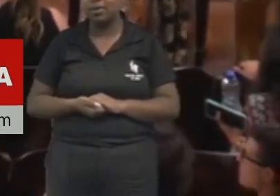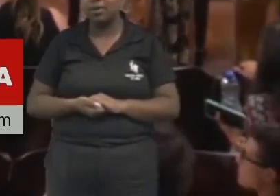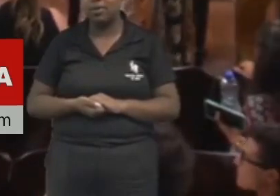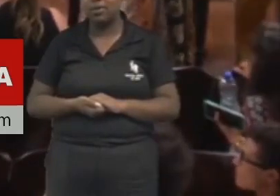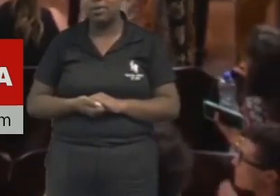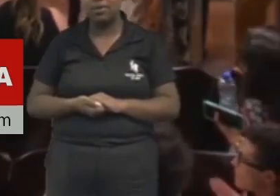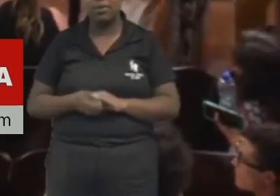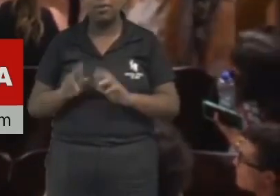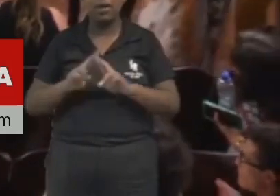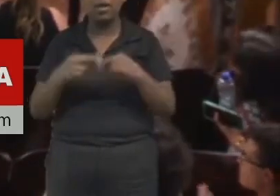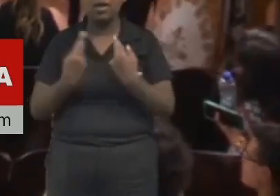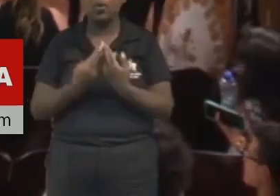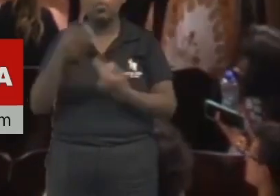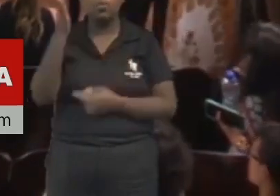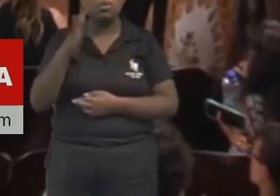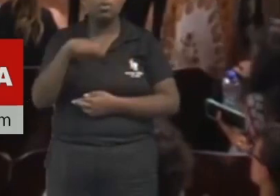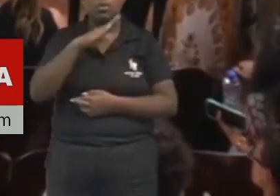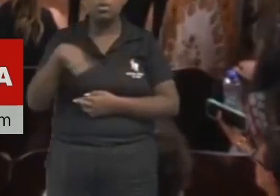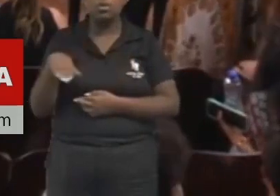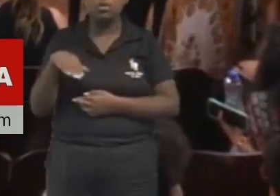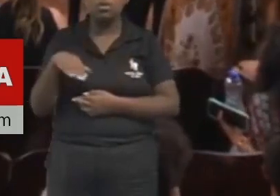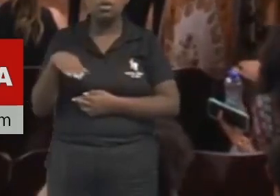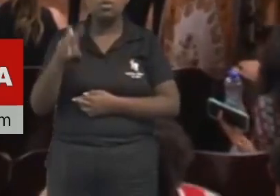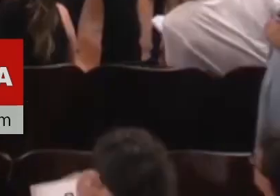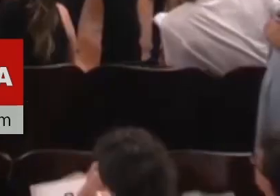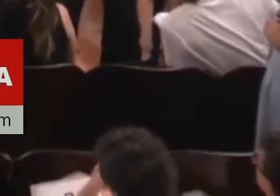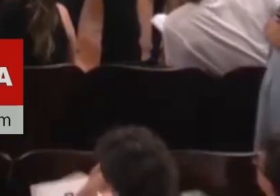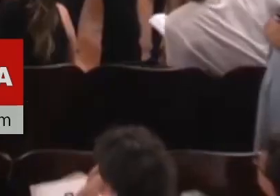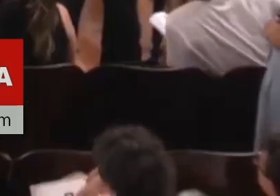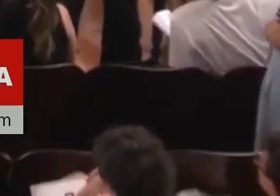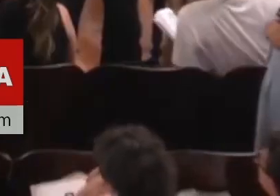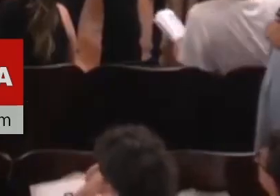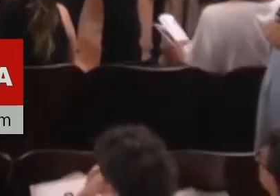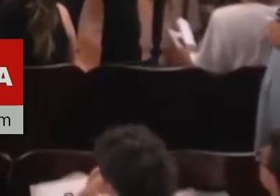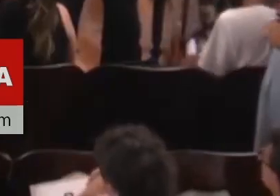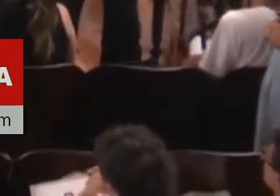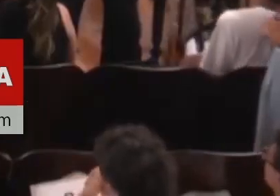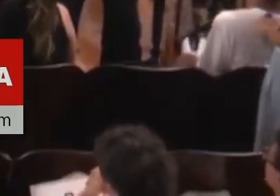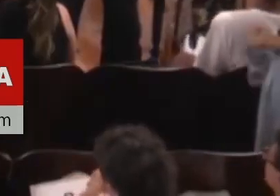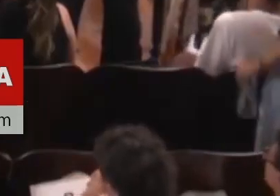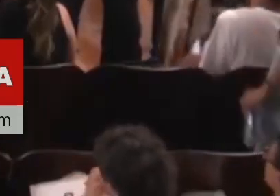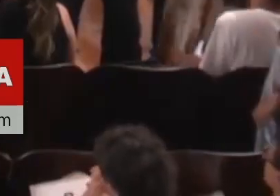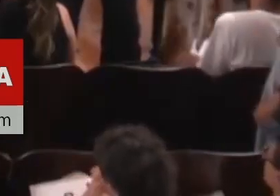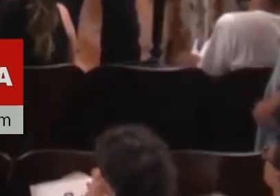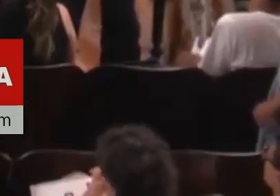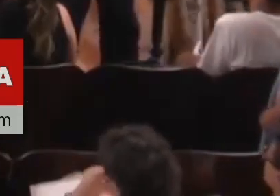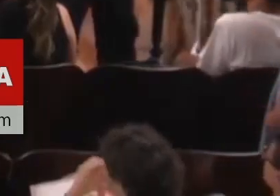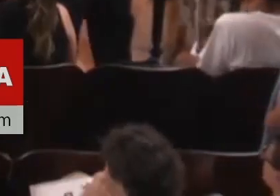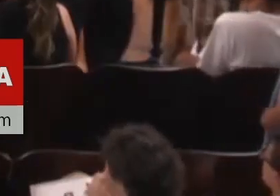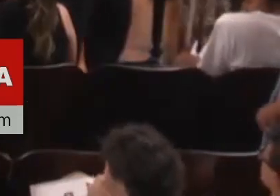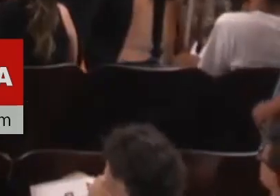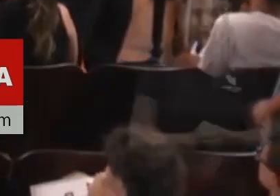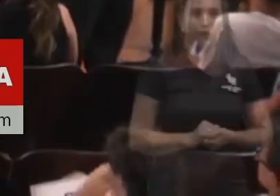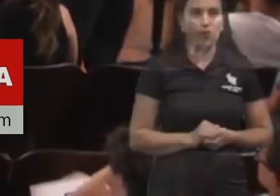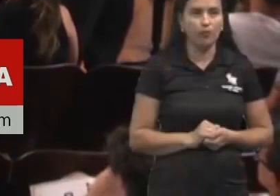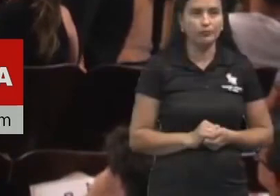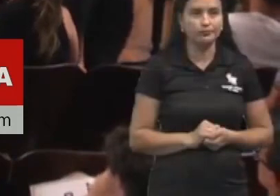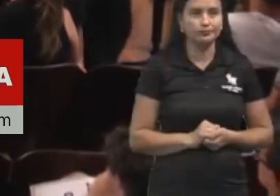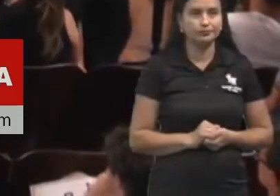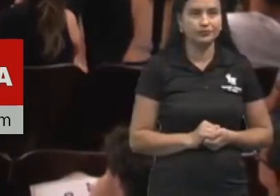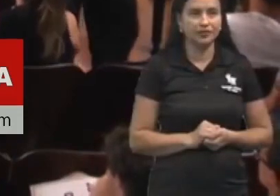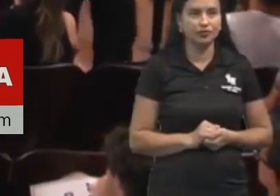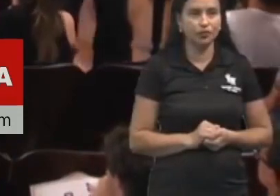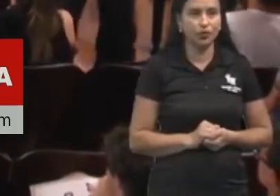Olha, a reunião está suspensa por 5 minutos. No retorno, o VAR constatou que Sargento Melo pediu a